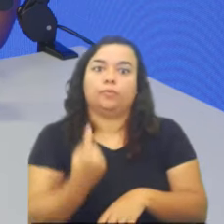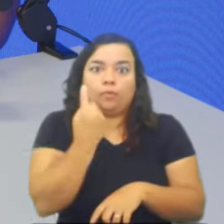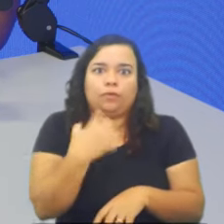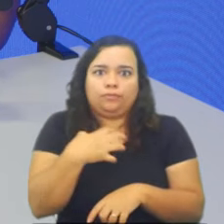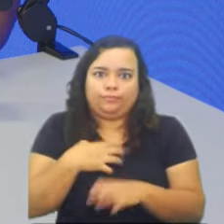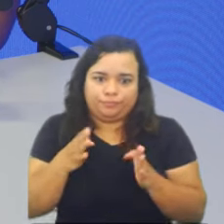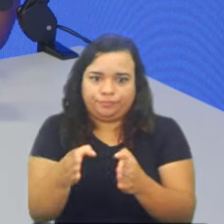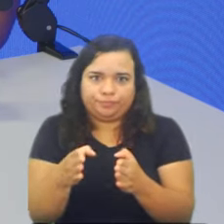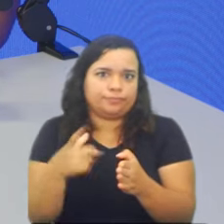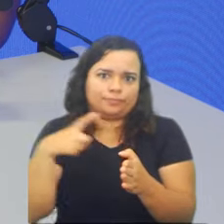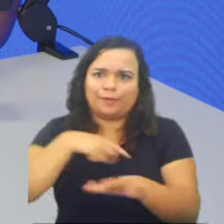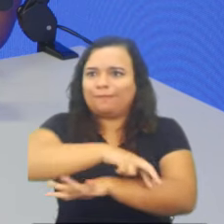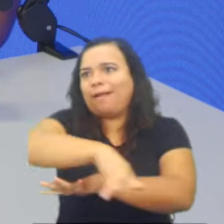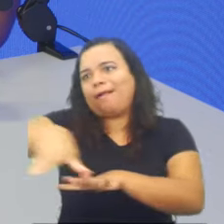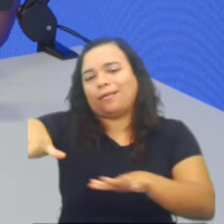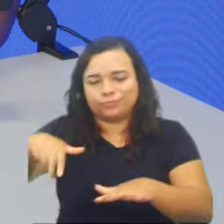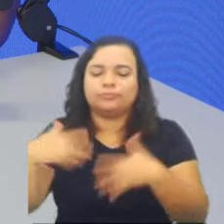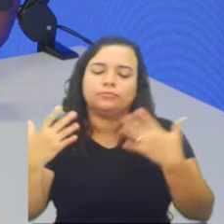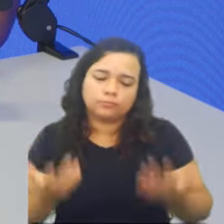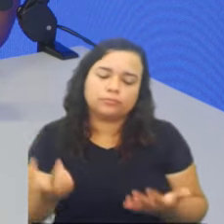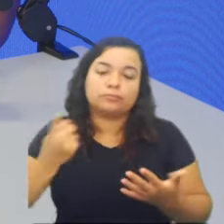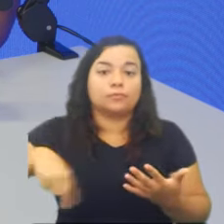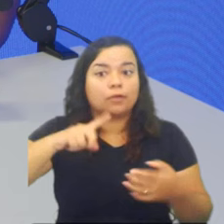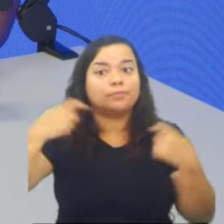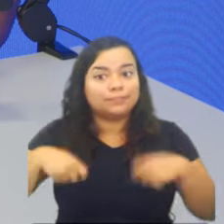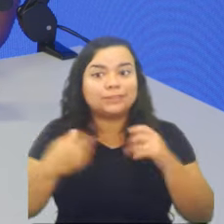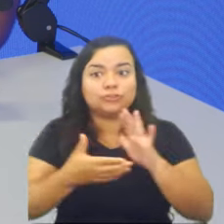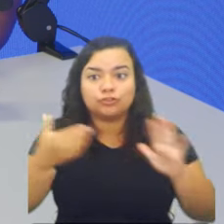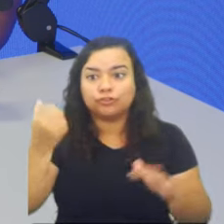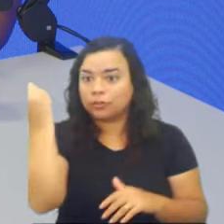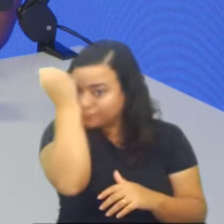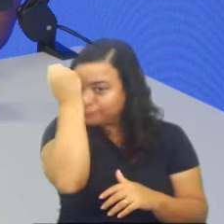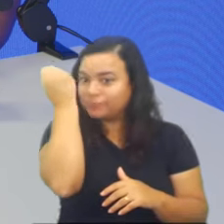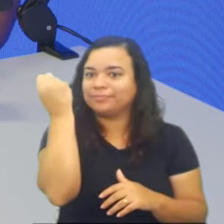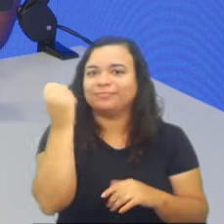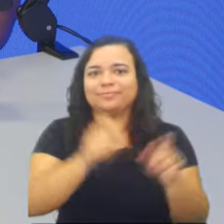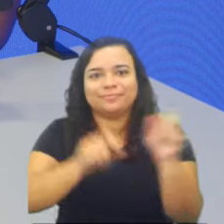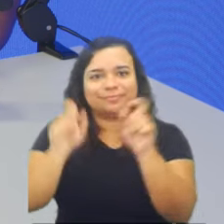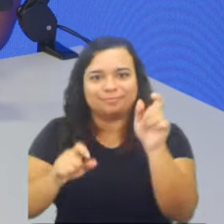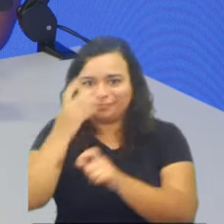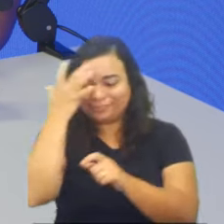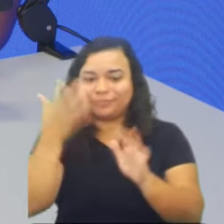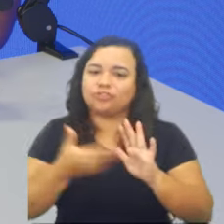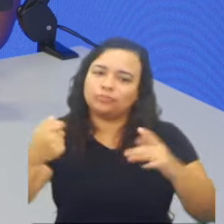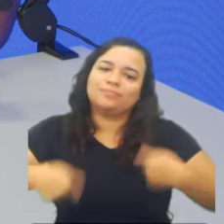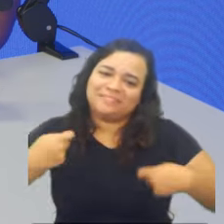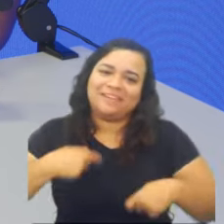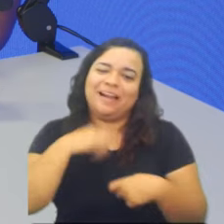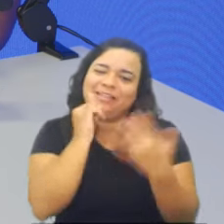um caminho ou outro a gente precisa des rotular as pessoas Então vou até dar um